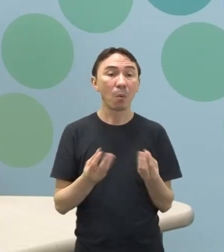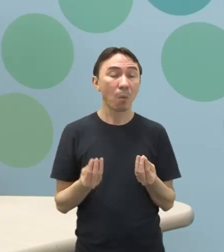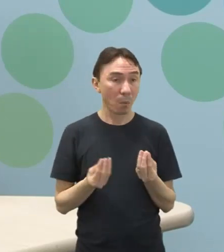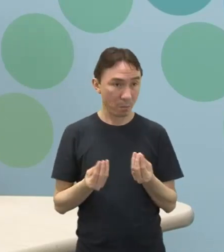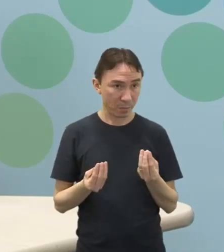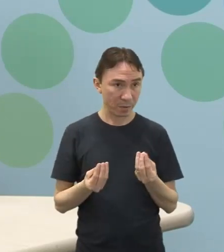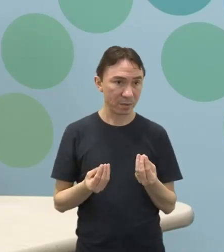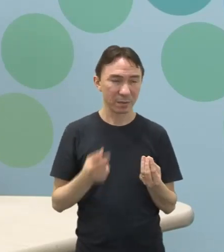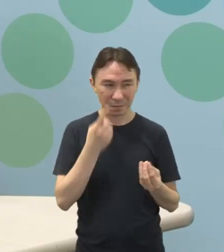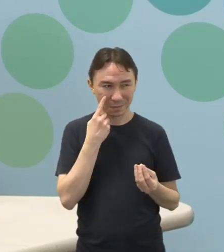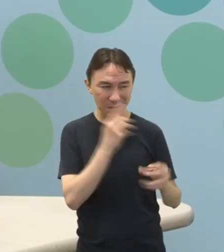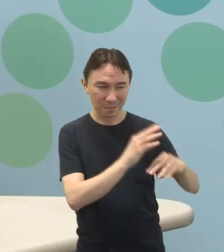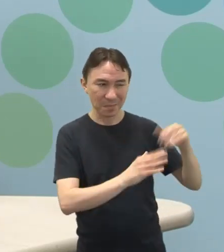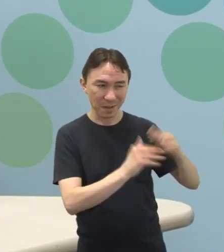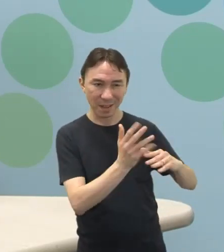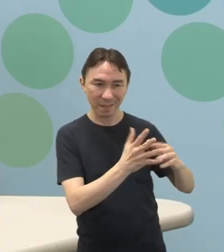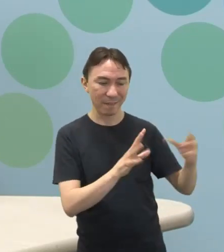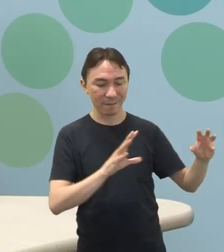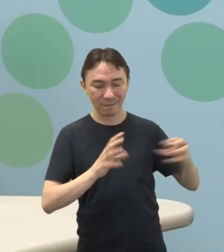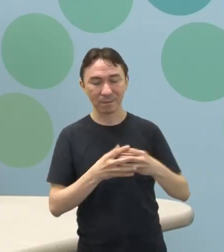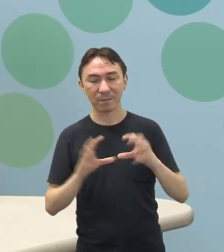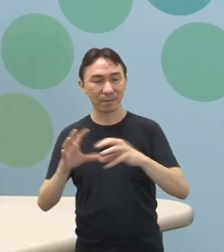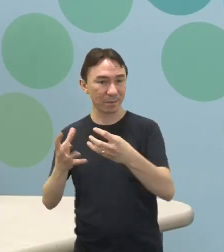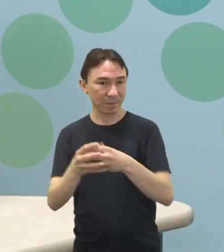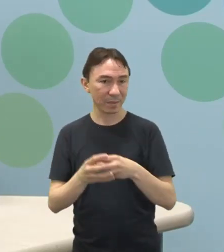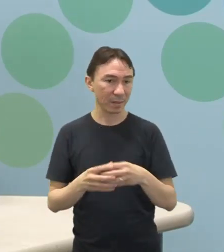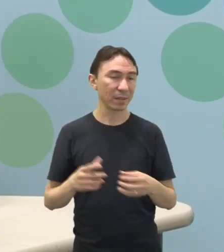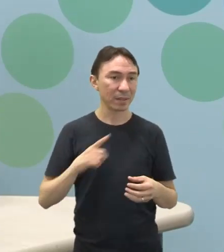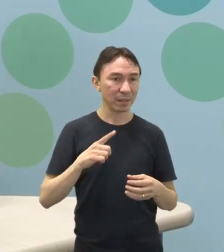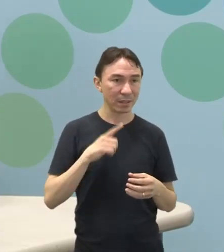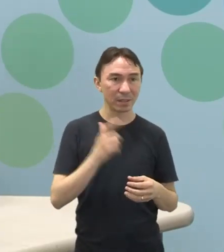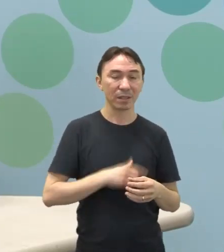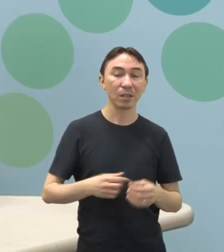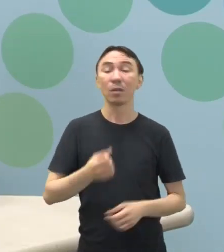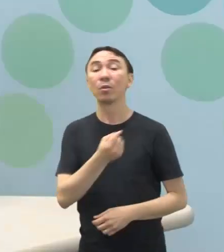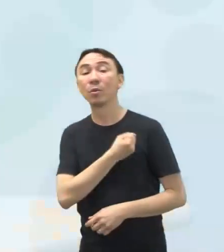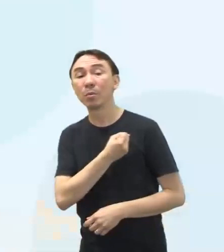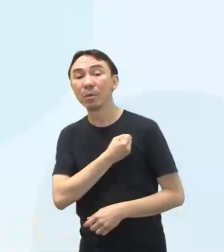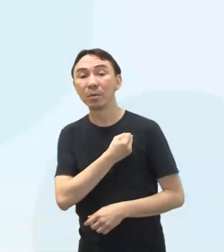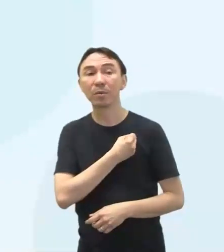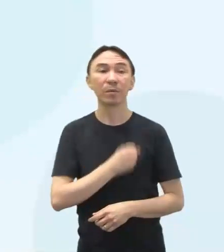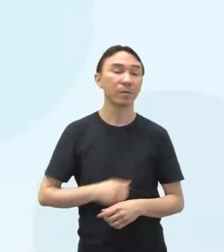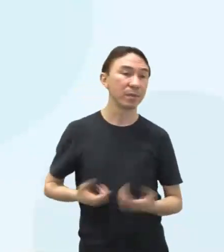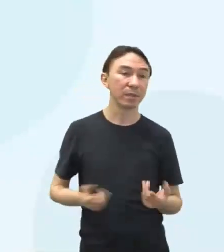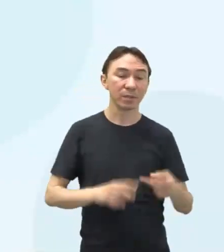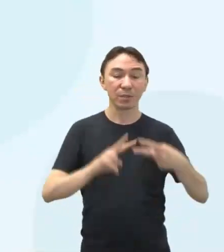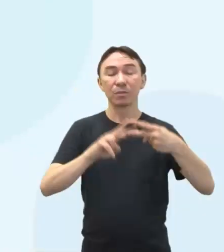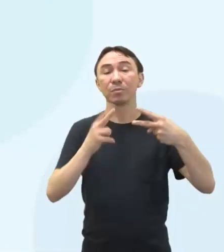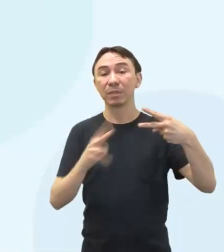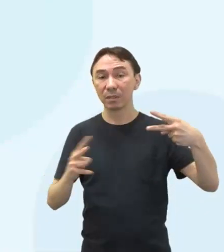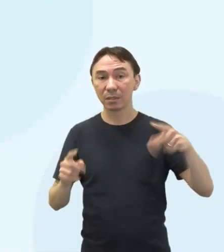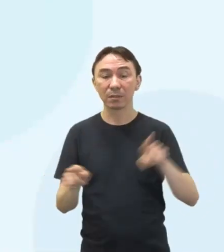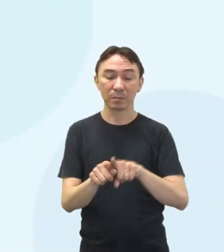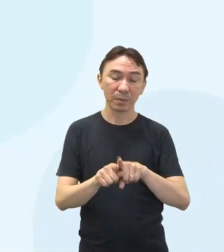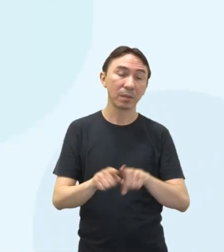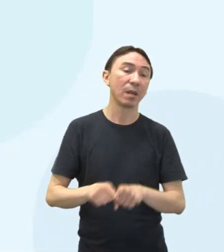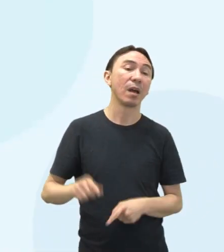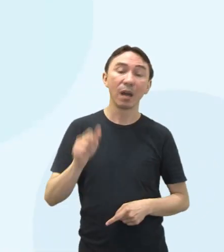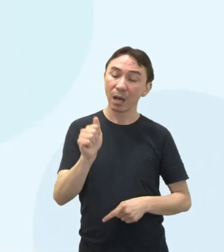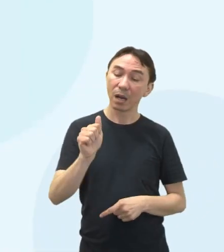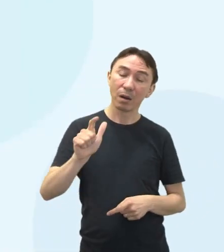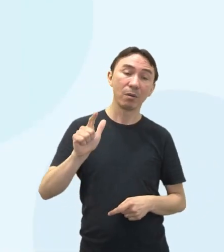essas habilidades né Número geometria e álgebra nós temos aí a